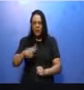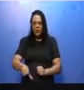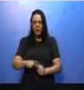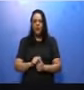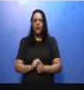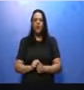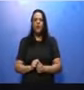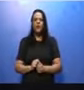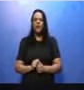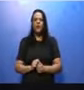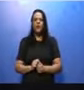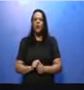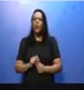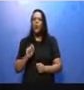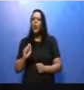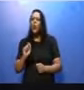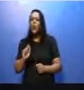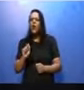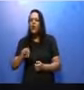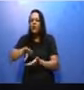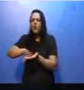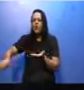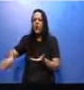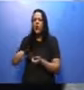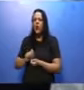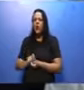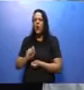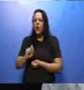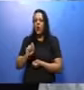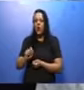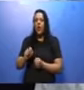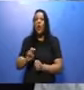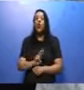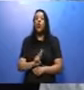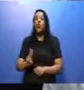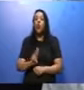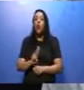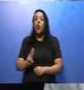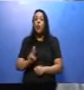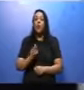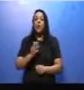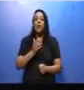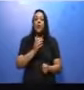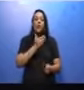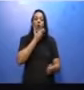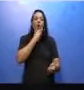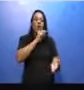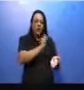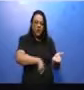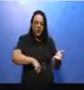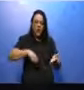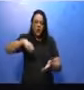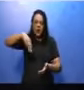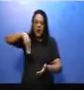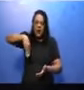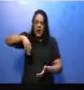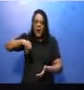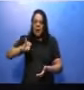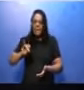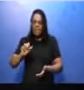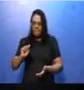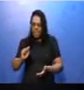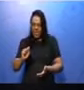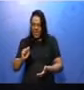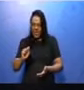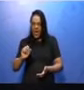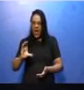retirei de repetição. O nome do escritor, Mia Couto. Então, Mia Couto